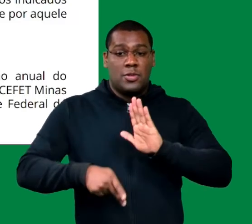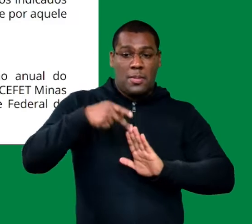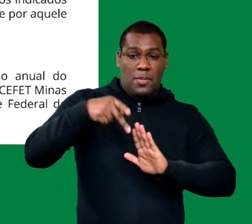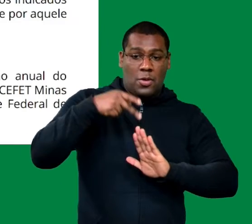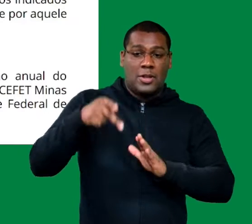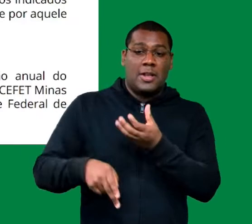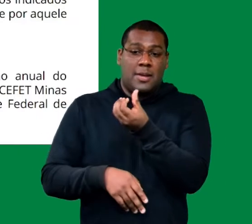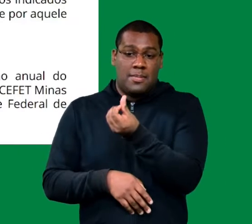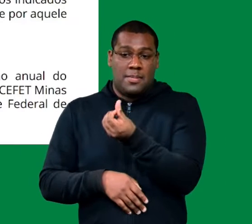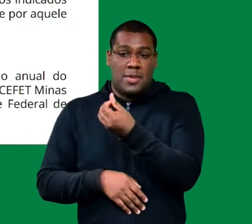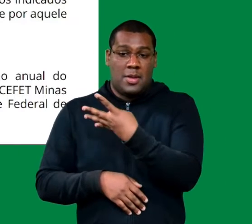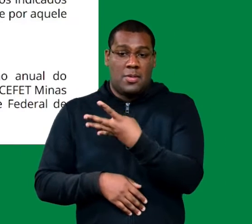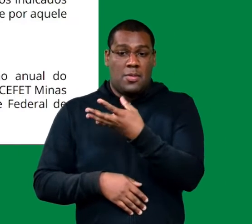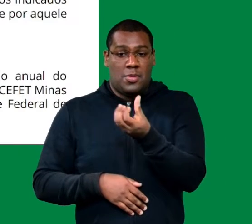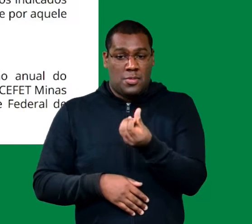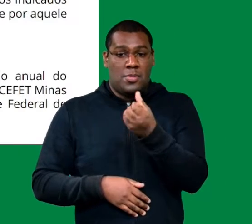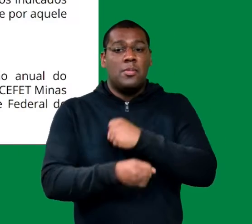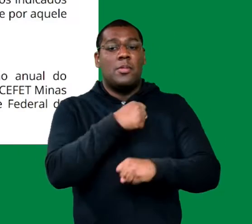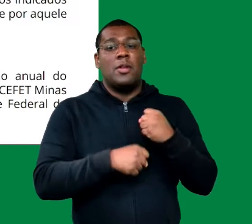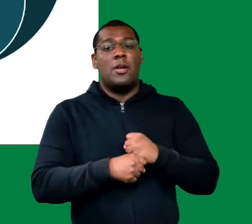2022, certo?